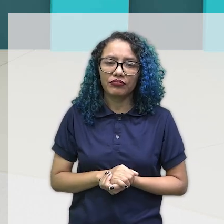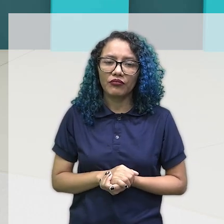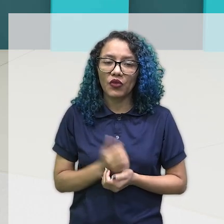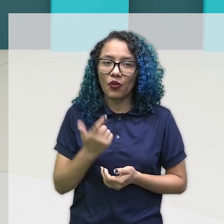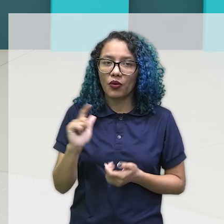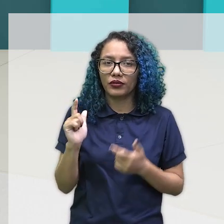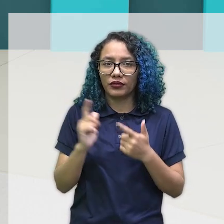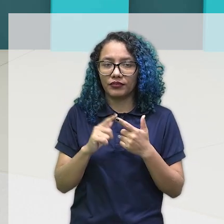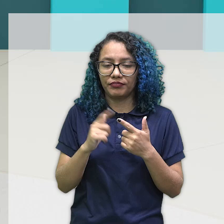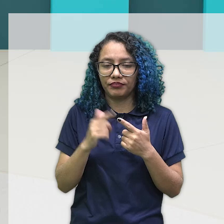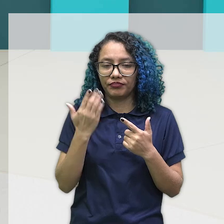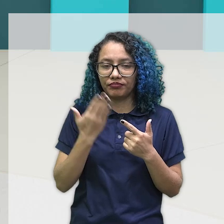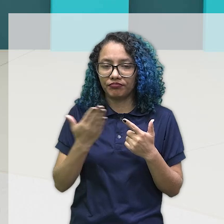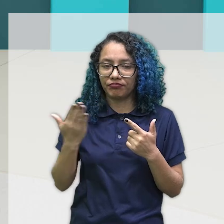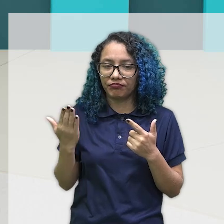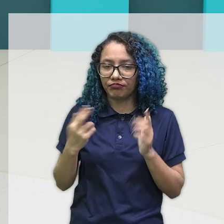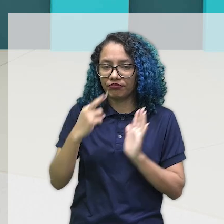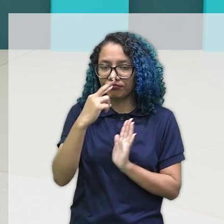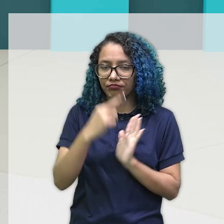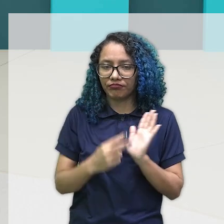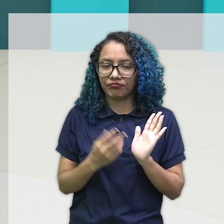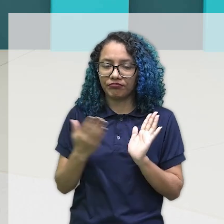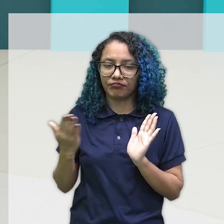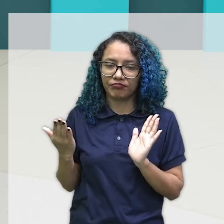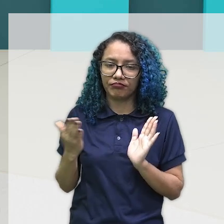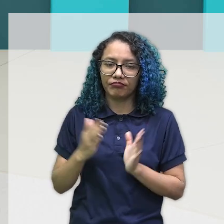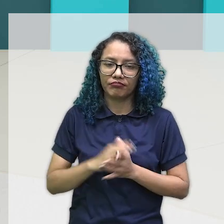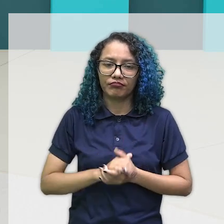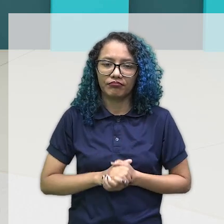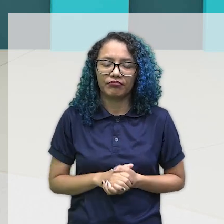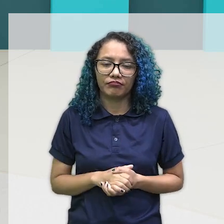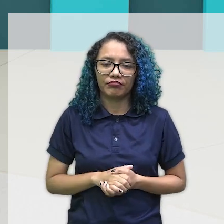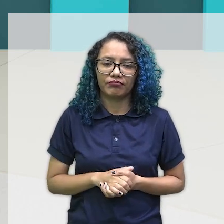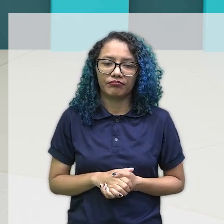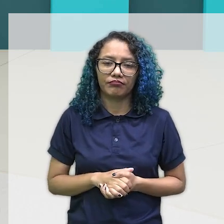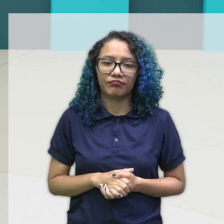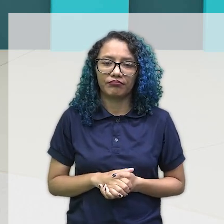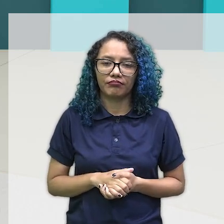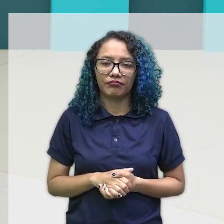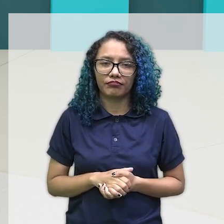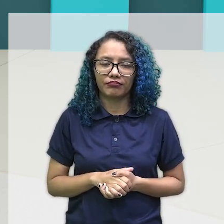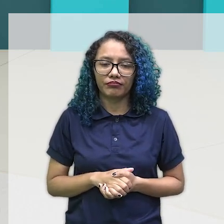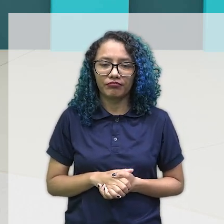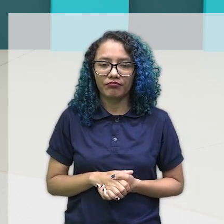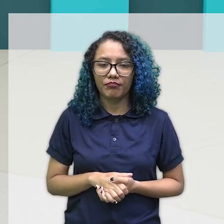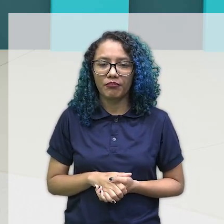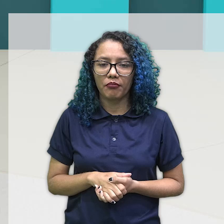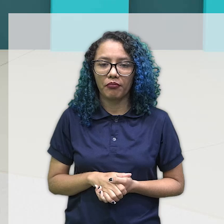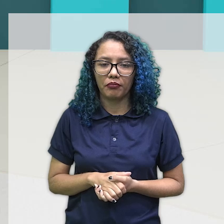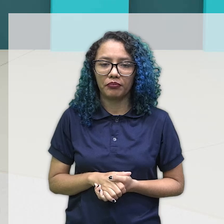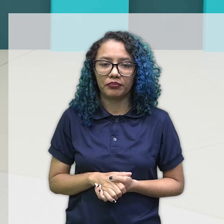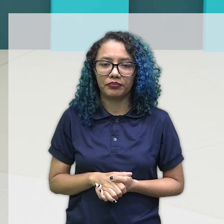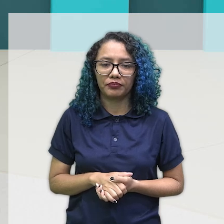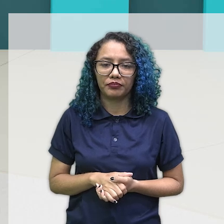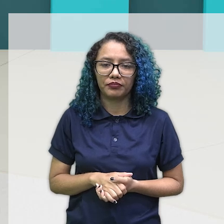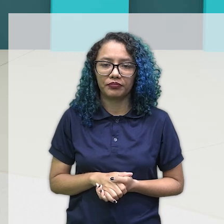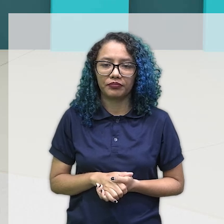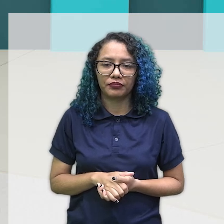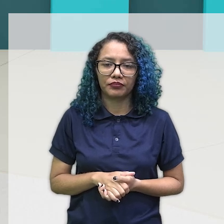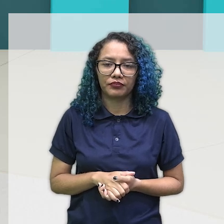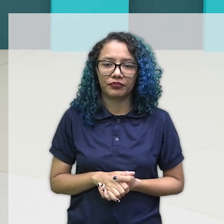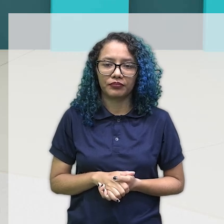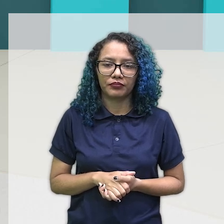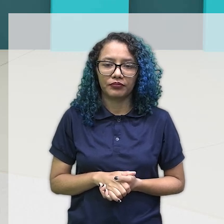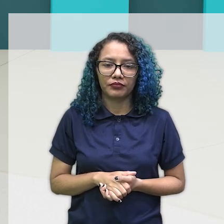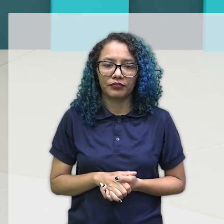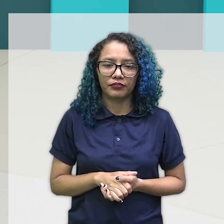festival celebrates a local legend about a resurrected ox. Então, olha só, ox, essa palavrinha